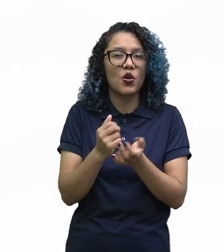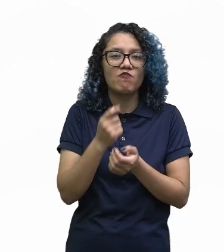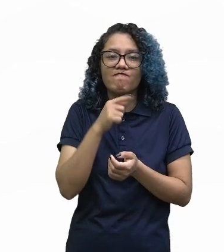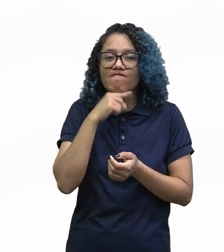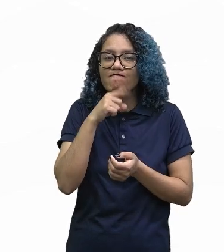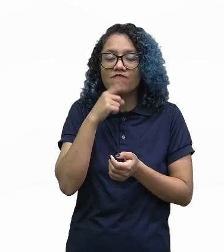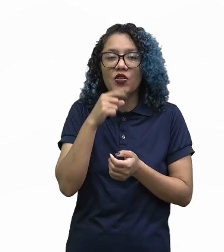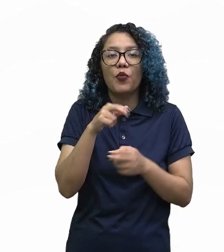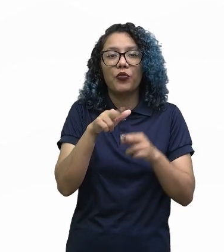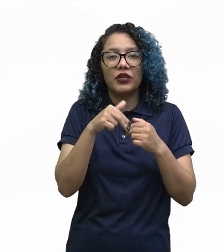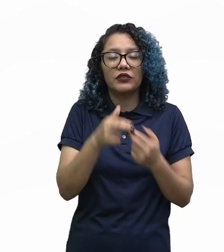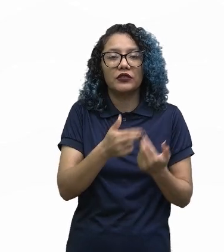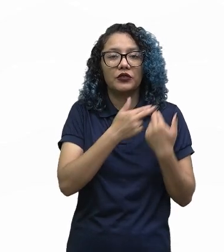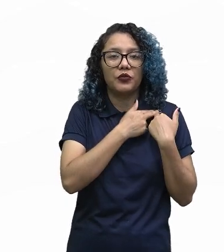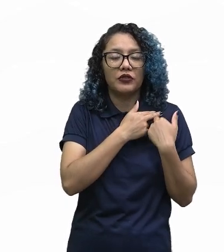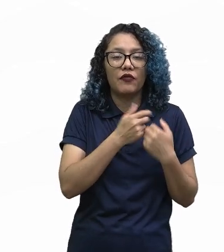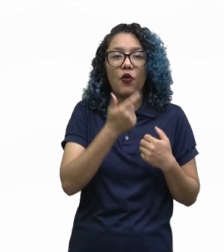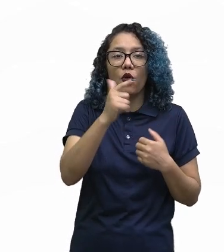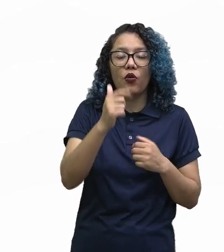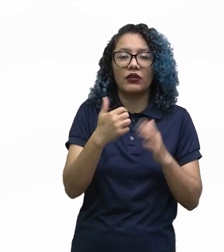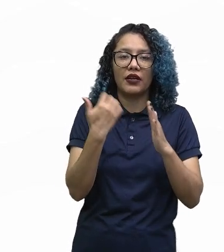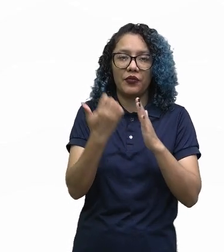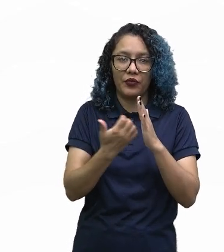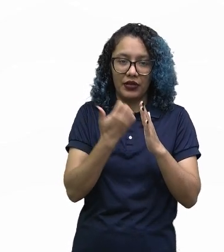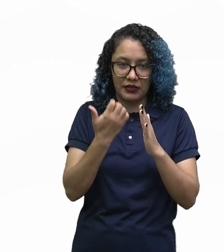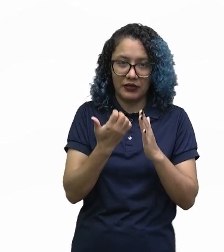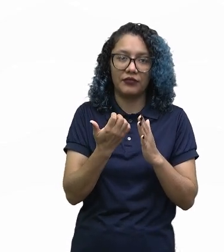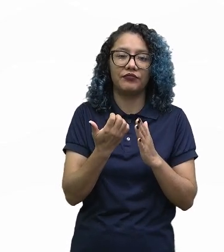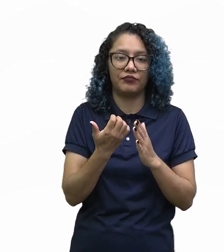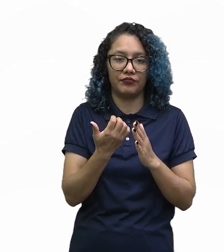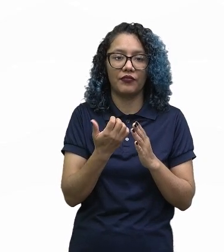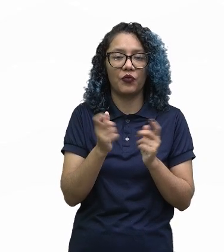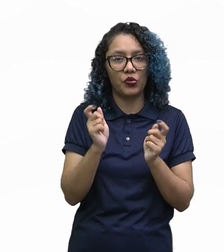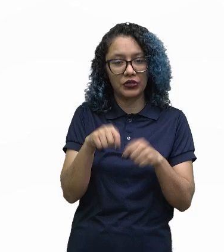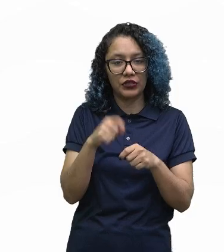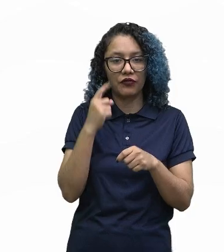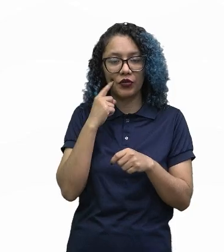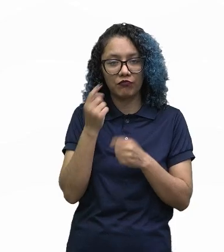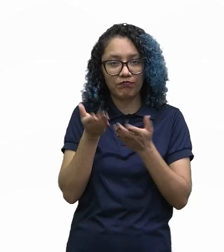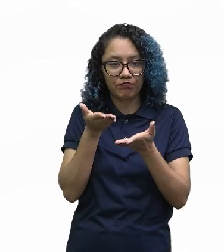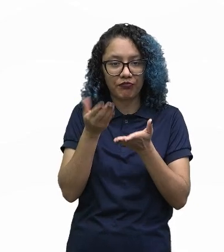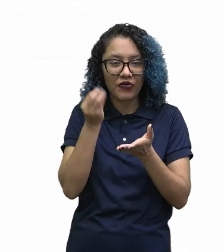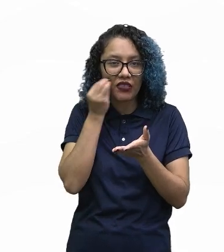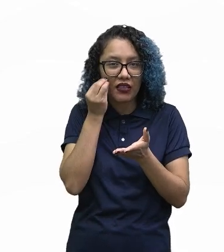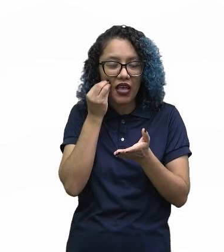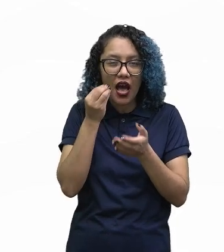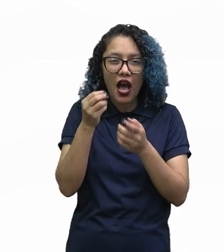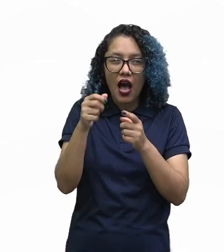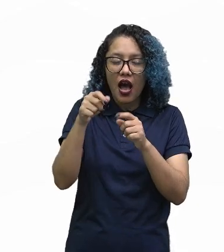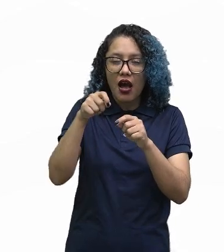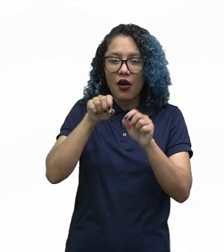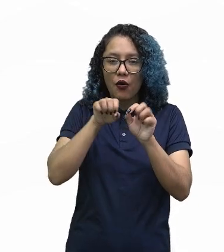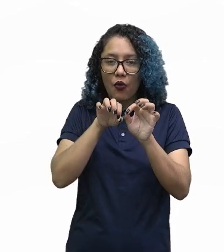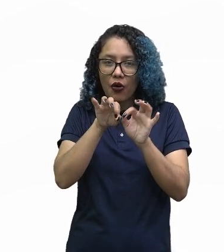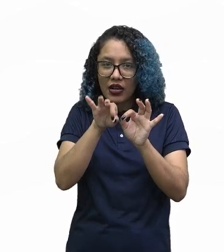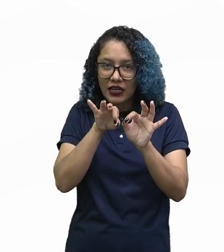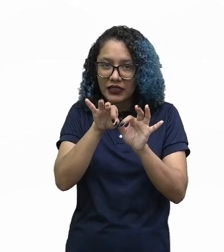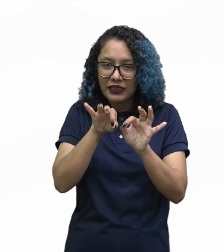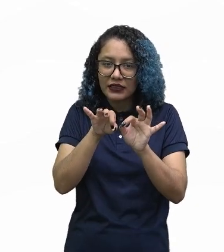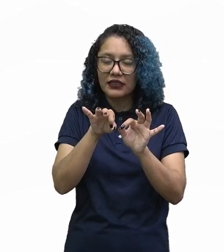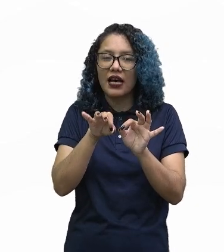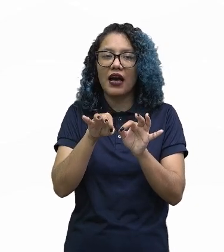para algumas outras empresas, ou seja, outras empresas que vão fazer esse serviço de neutralizar. E aí, se